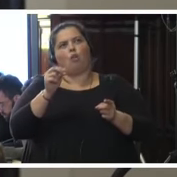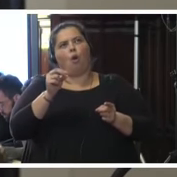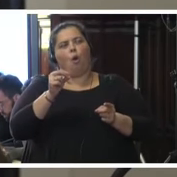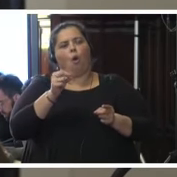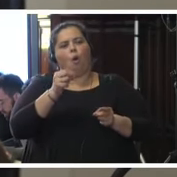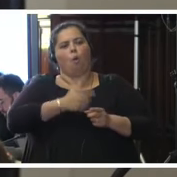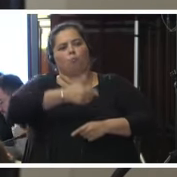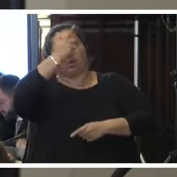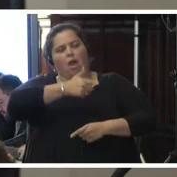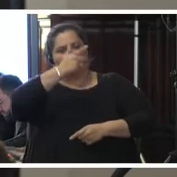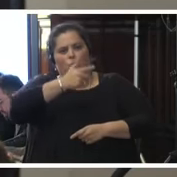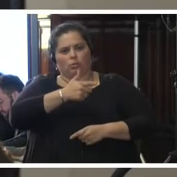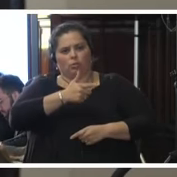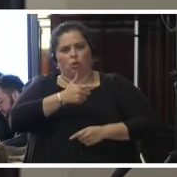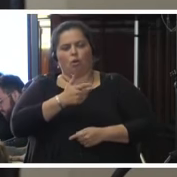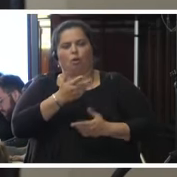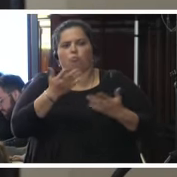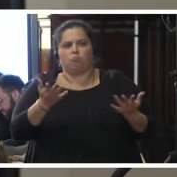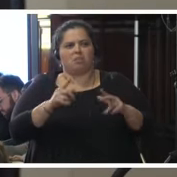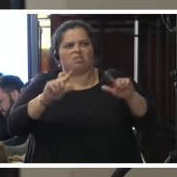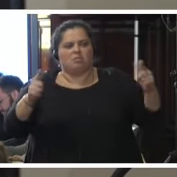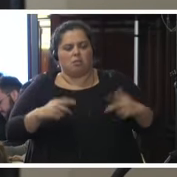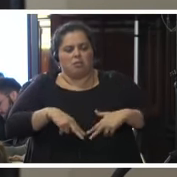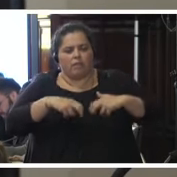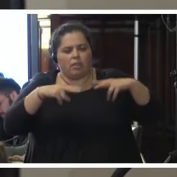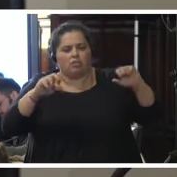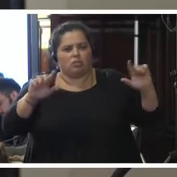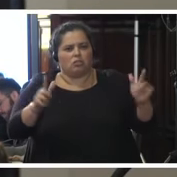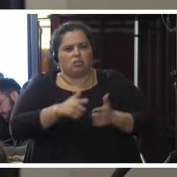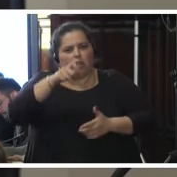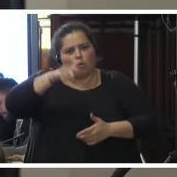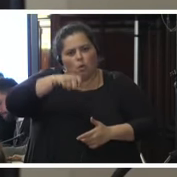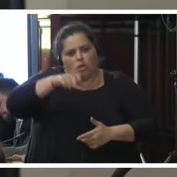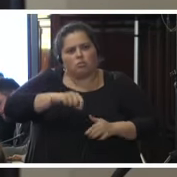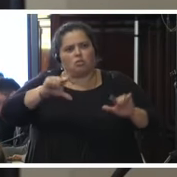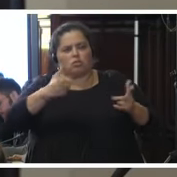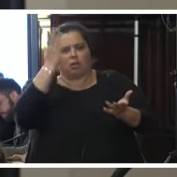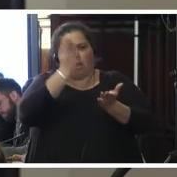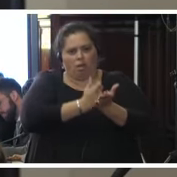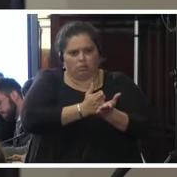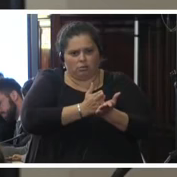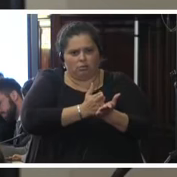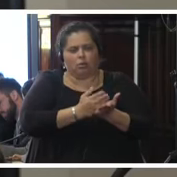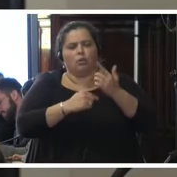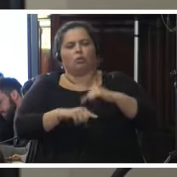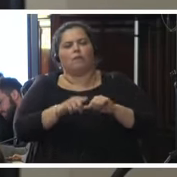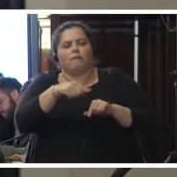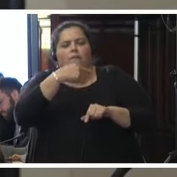sem punição. Agora, ainda mais fácil, porque volta para a justiça militar, que era uma conquista de